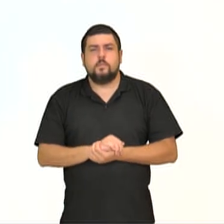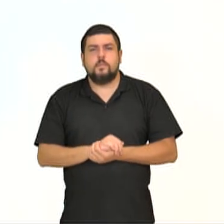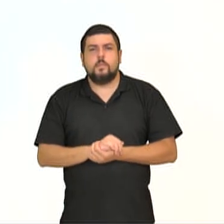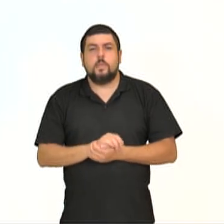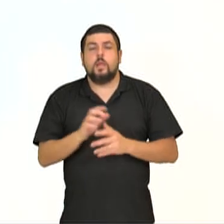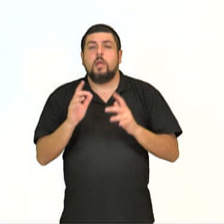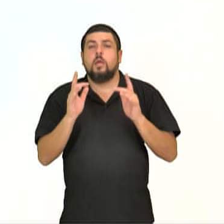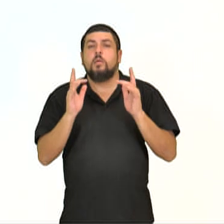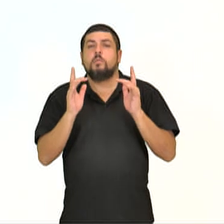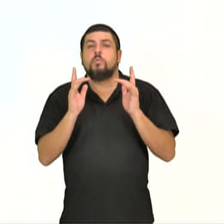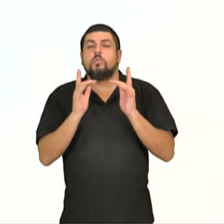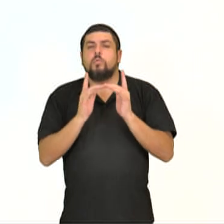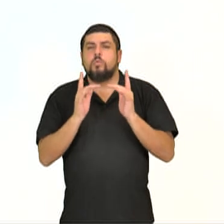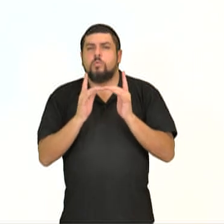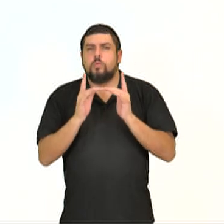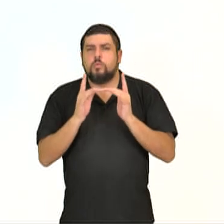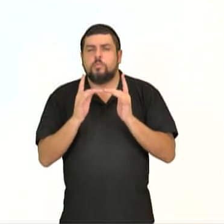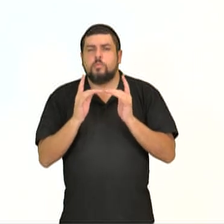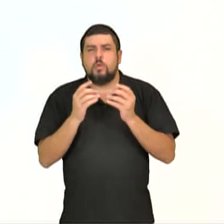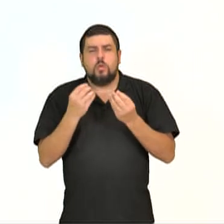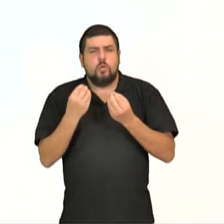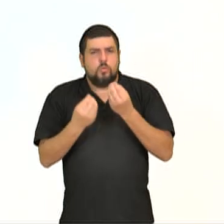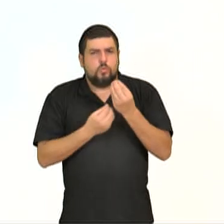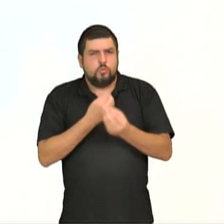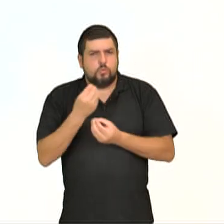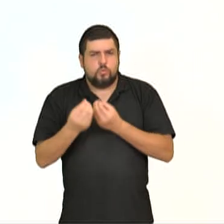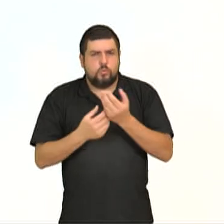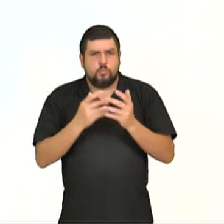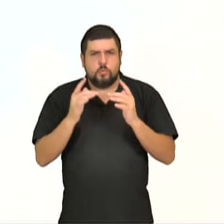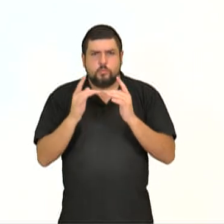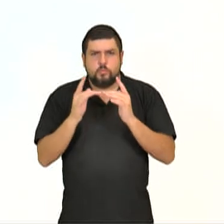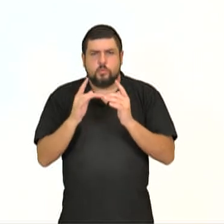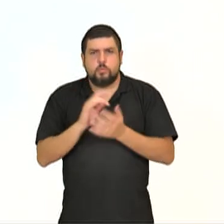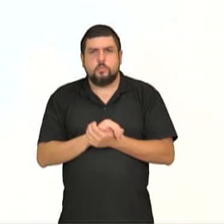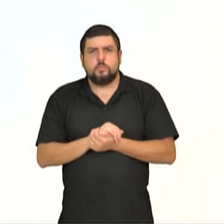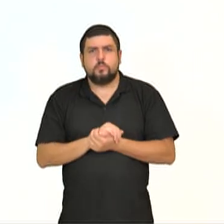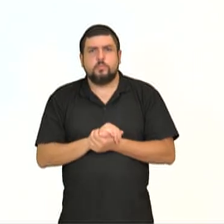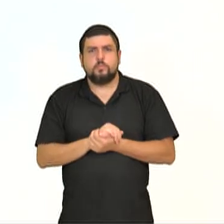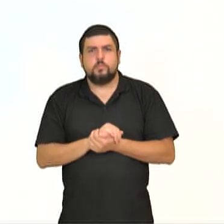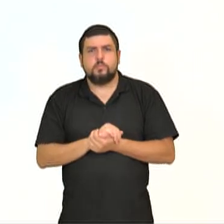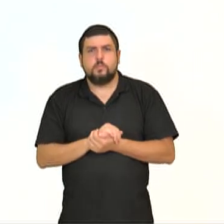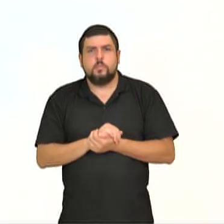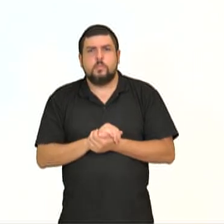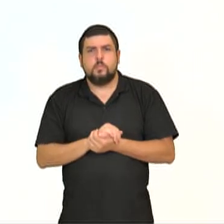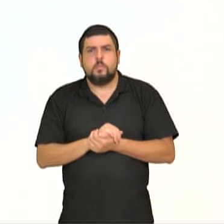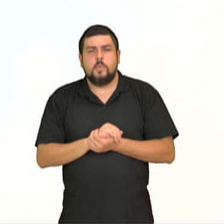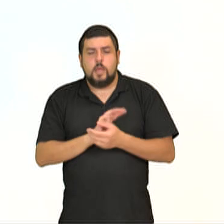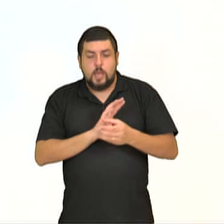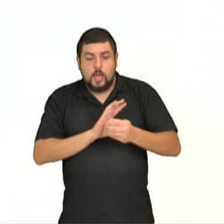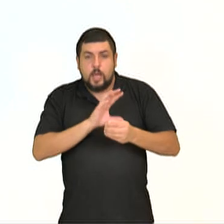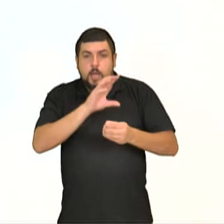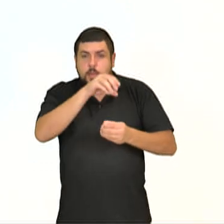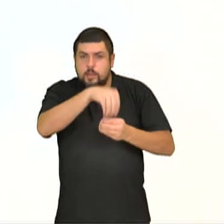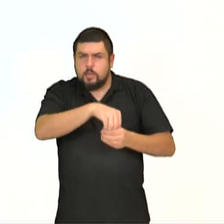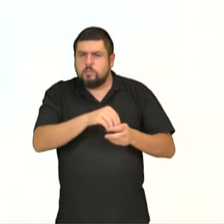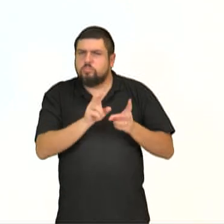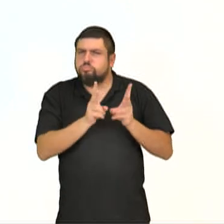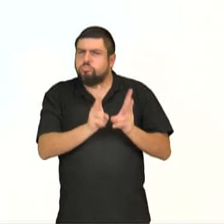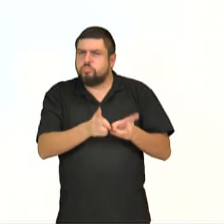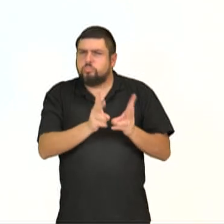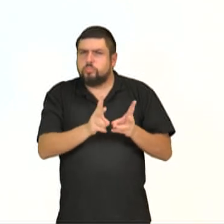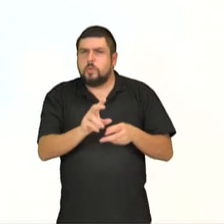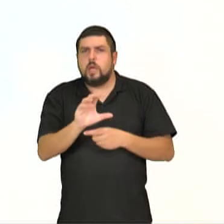contato. Também a carga total antes tem que ser igual à carga total final. Lei da conservação da carga. E aqui nesse caso, o